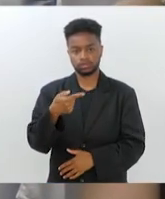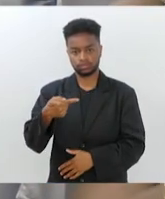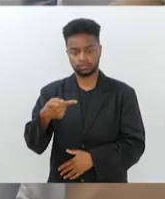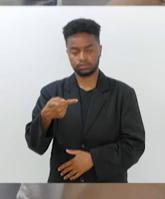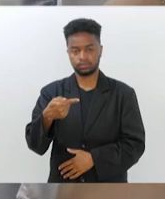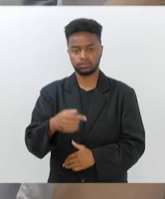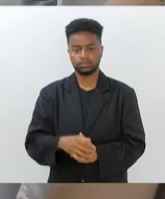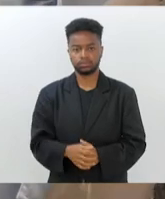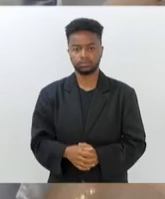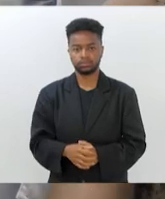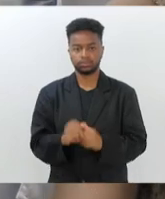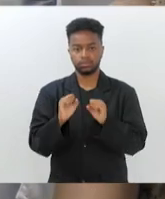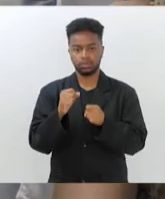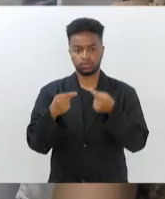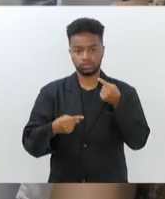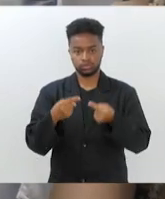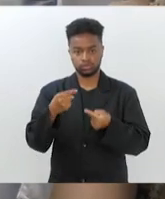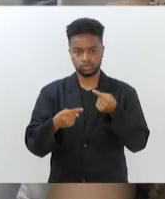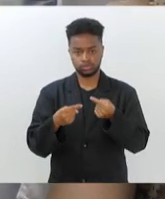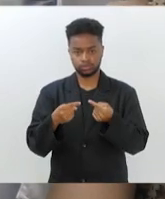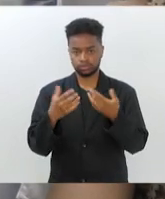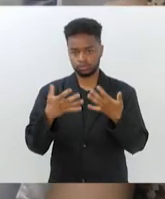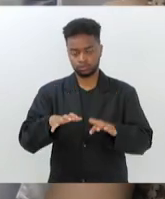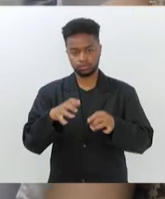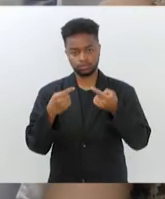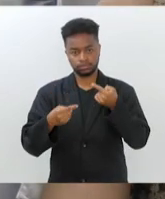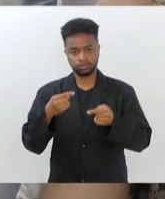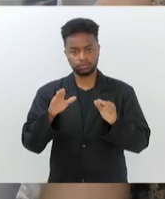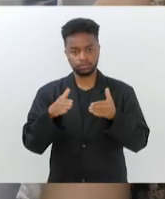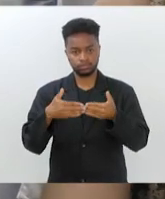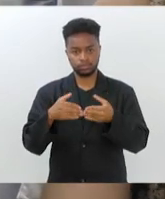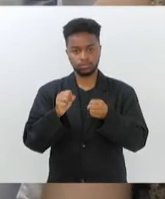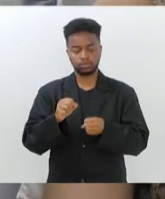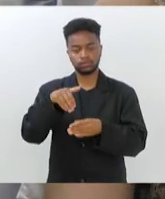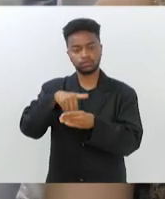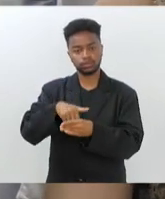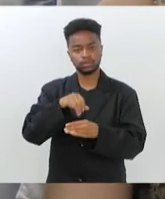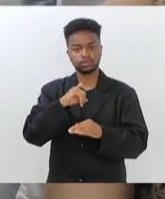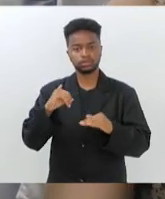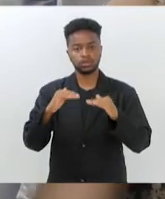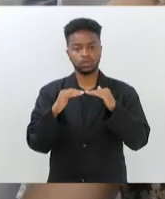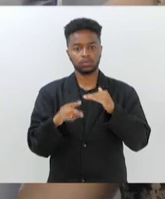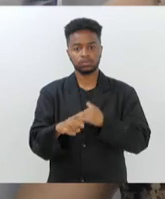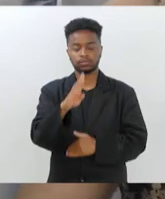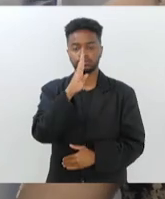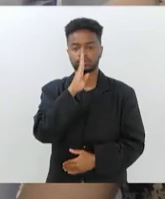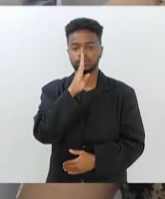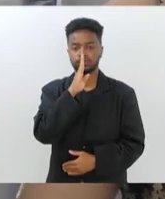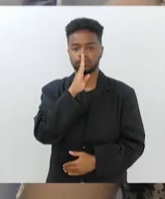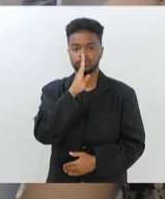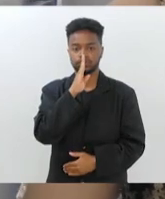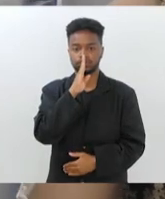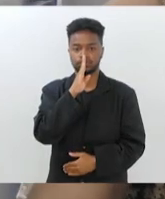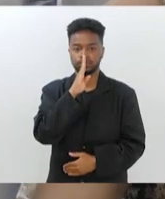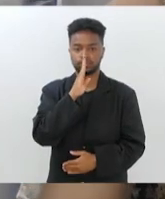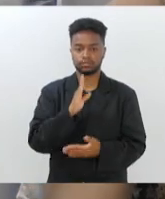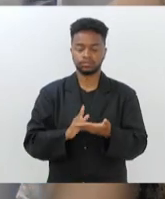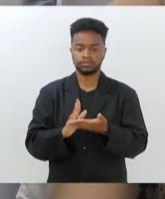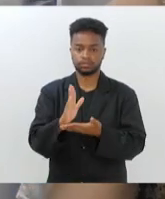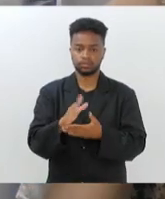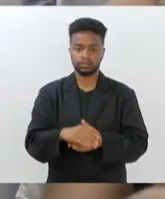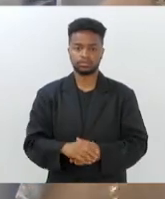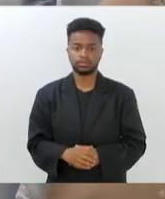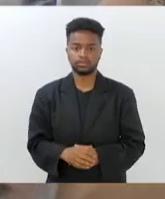47 em discussão não havendo Quem Queira discutir em votação os que aprovam permaneçam Como estão